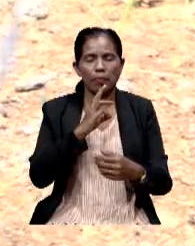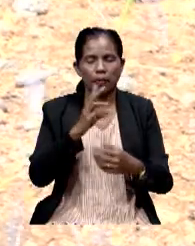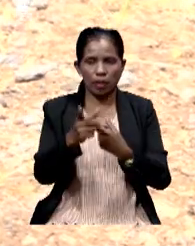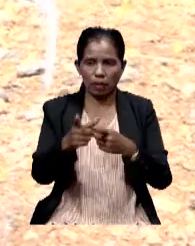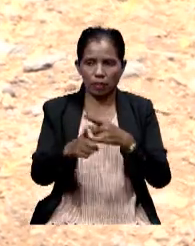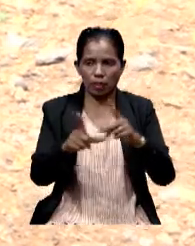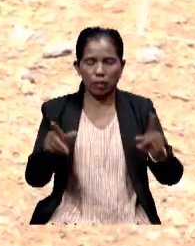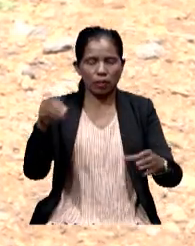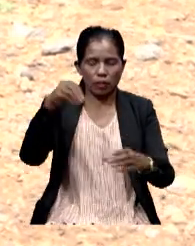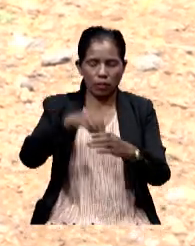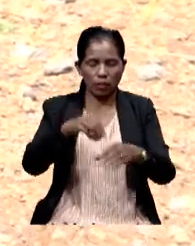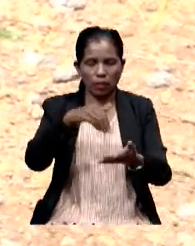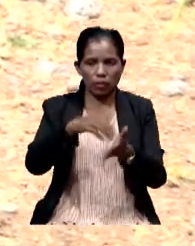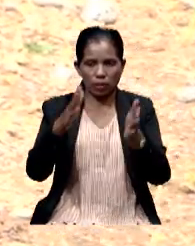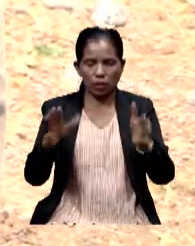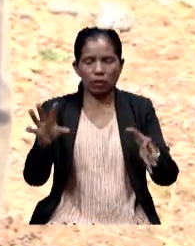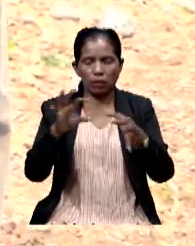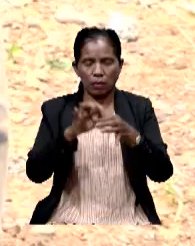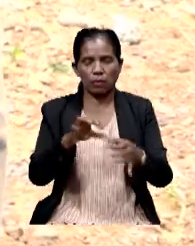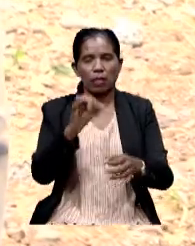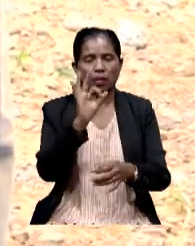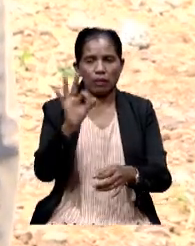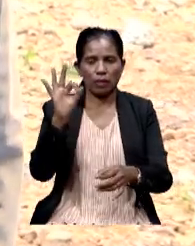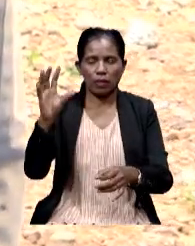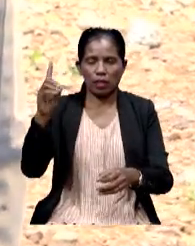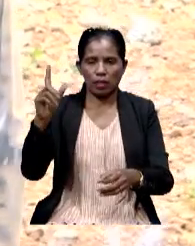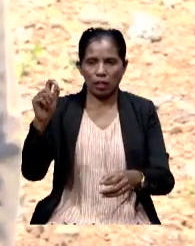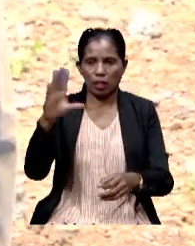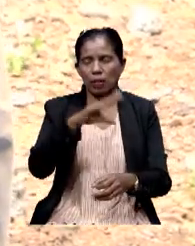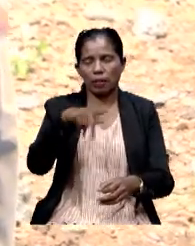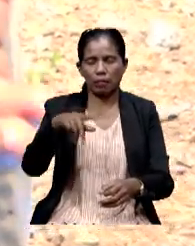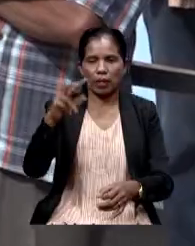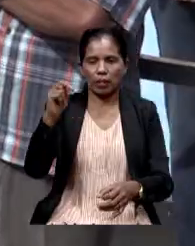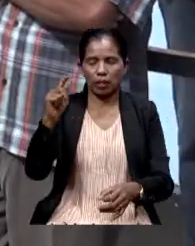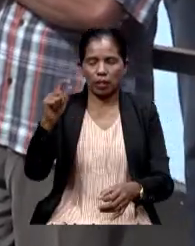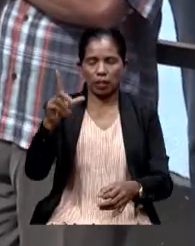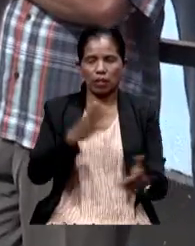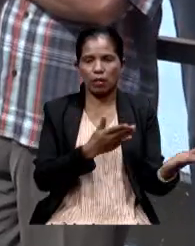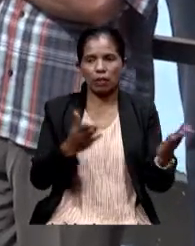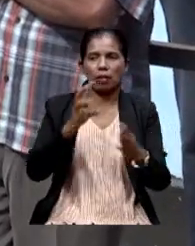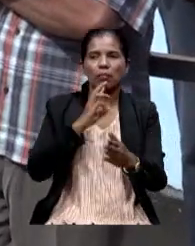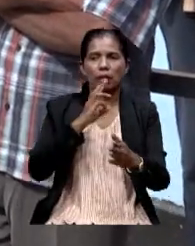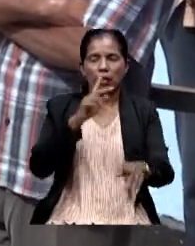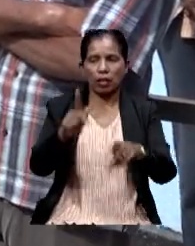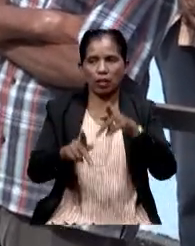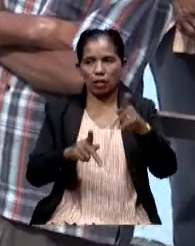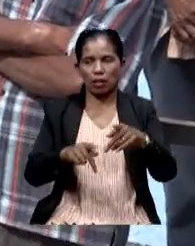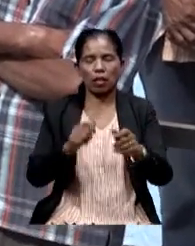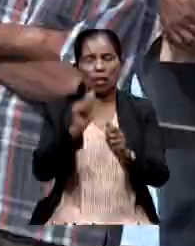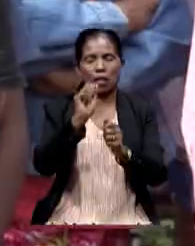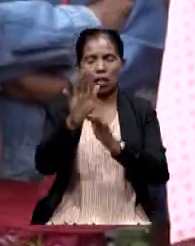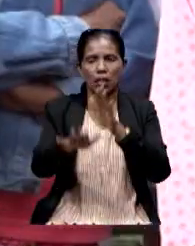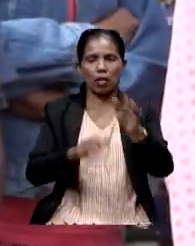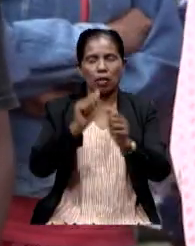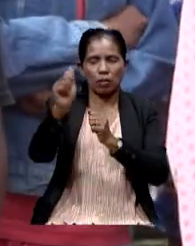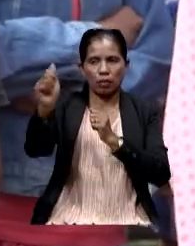envolve aluno Sira Hanesan, membro FFDTL no PNTL, rodidada beba população nebe durante ne laudo